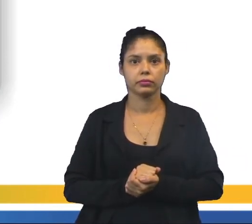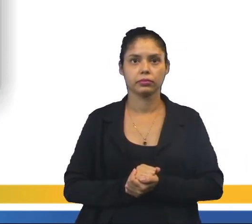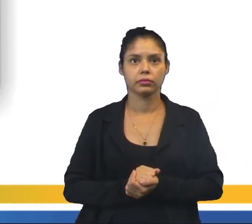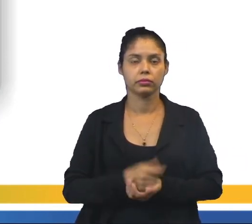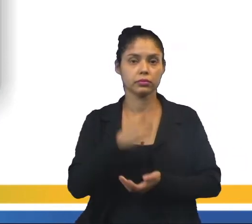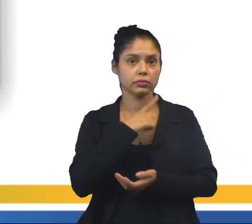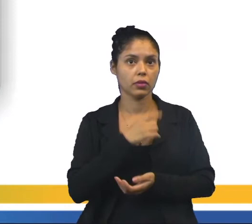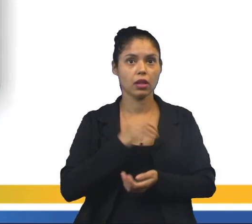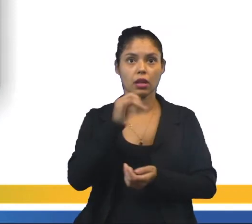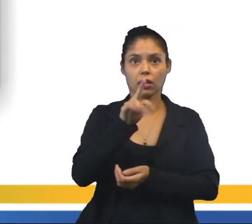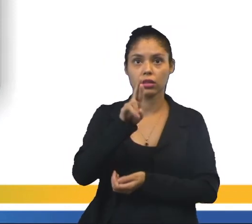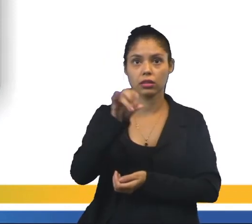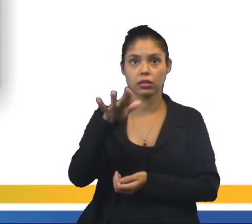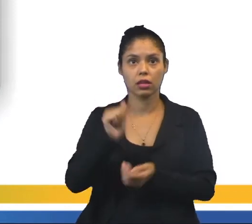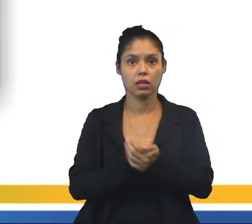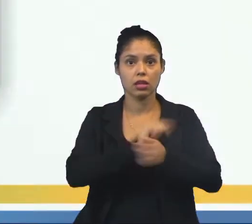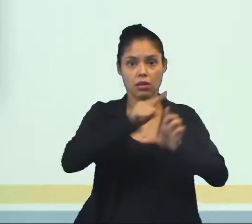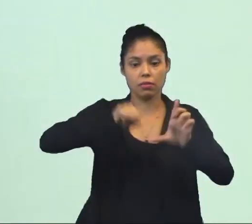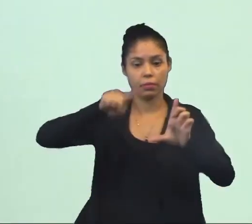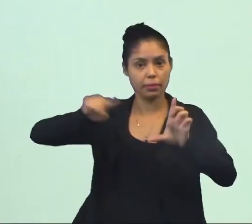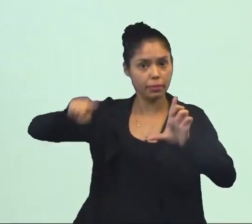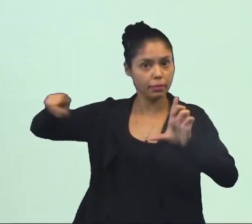A intensidade, ó.